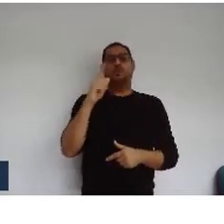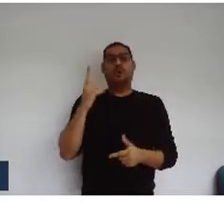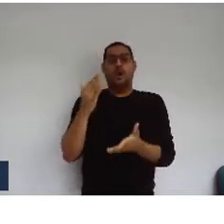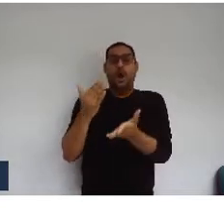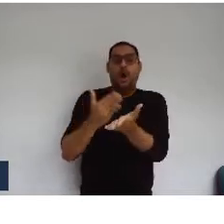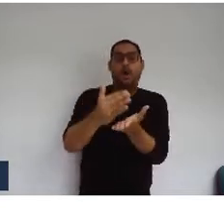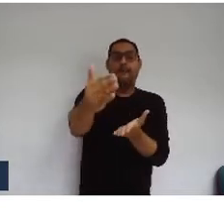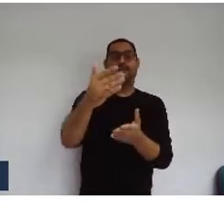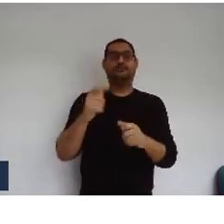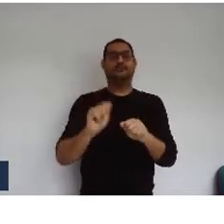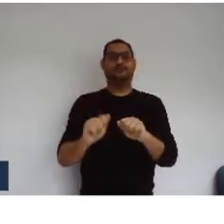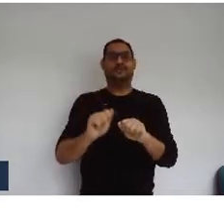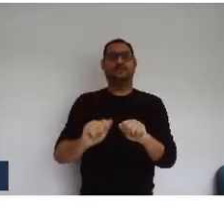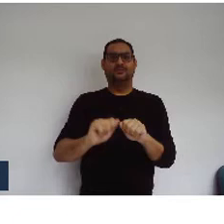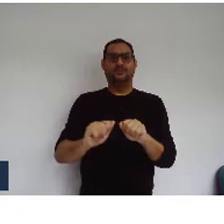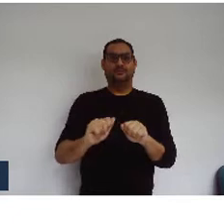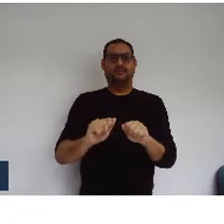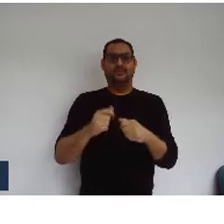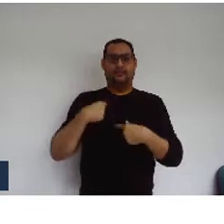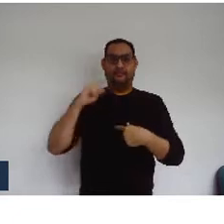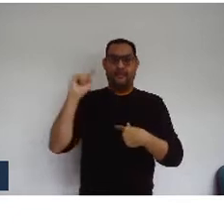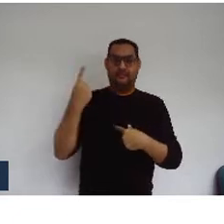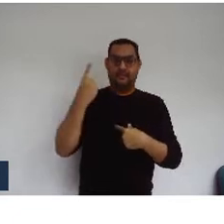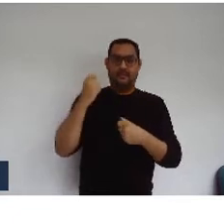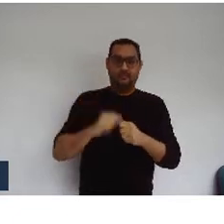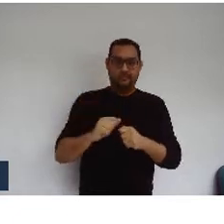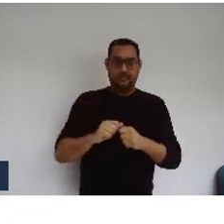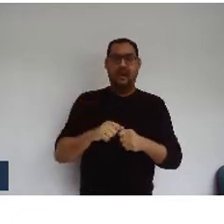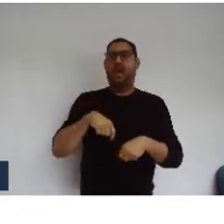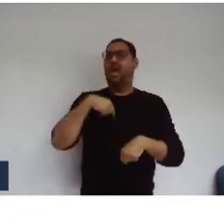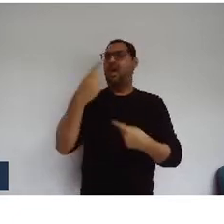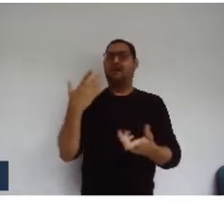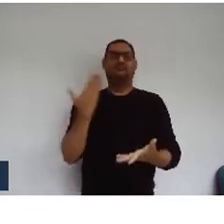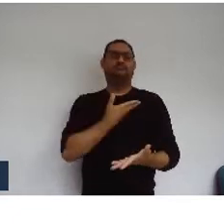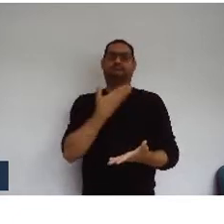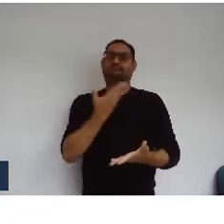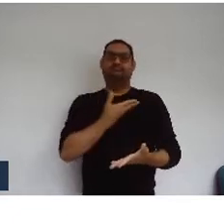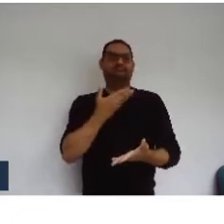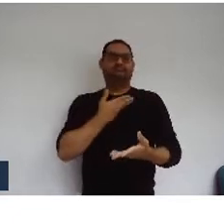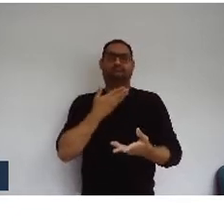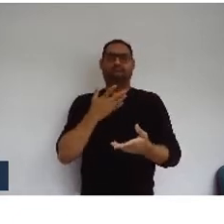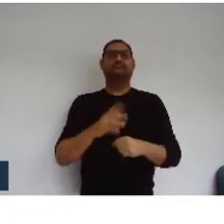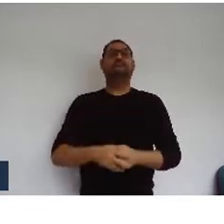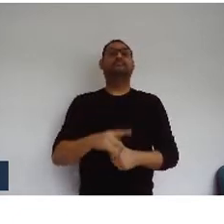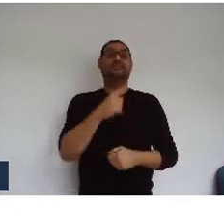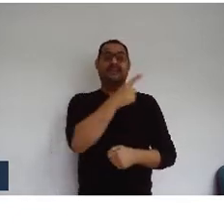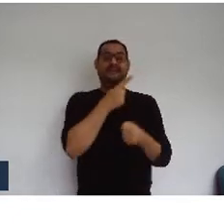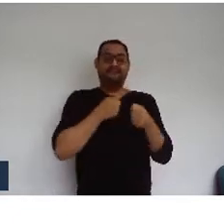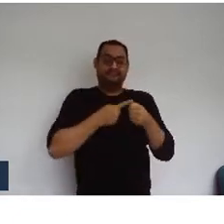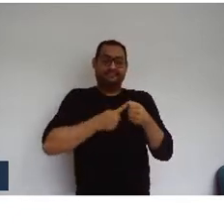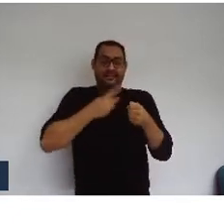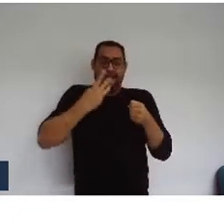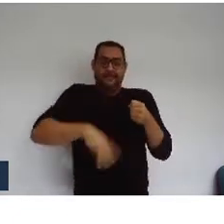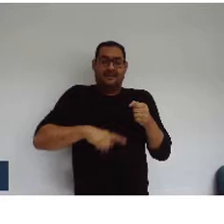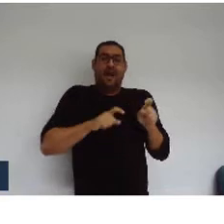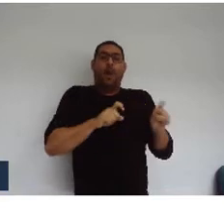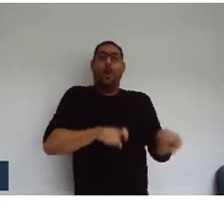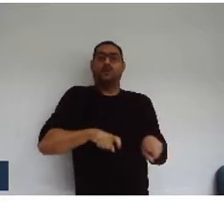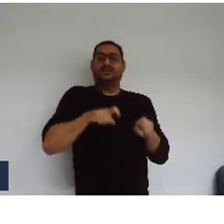e criou laços de amizade. Só quando pôde sair de sua pequena cidade na roça, e novamente o